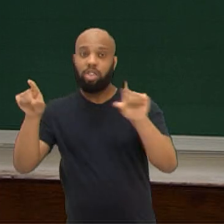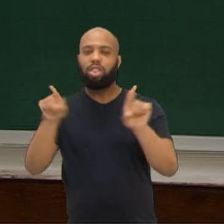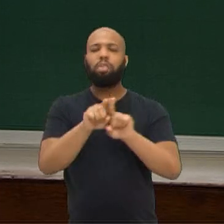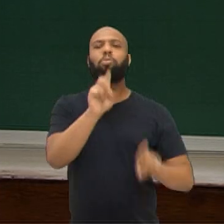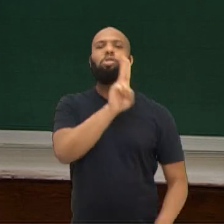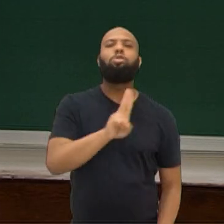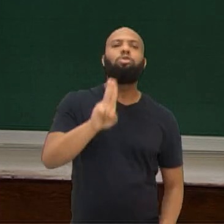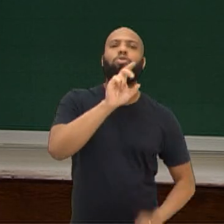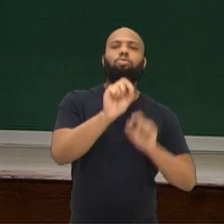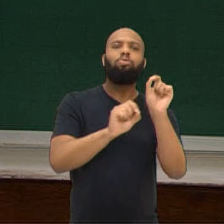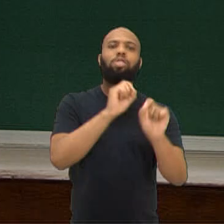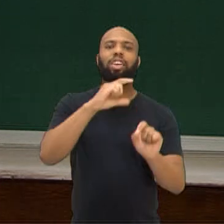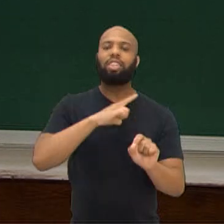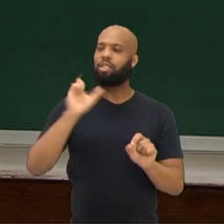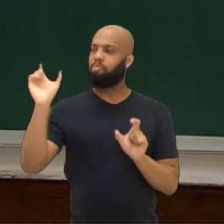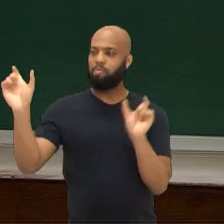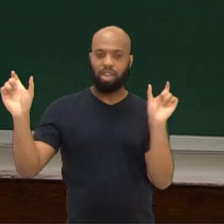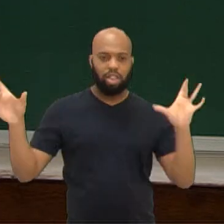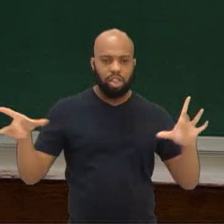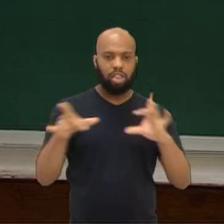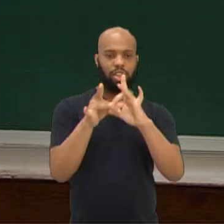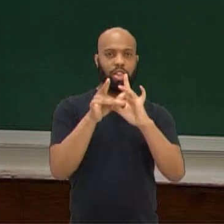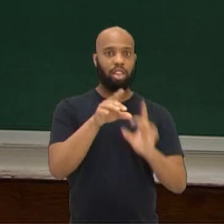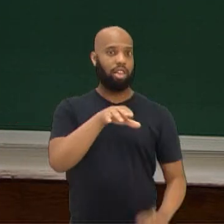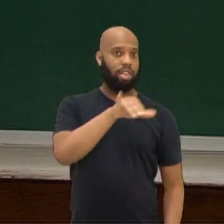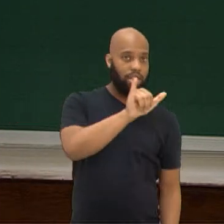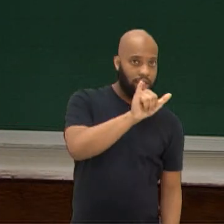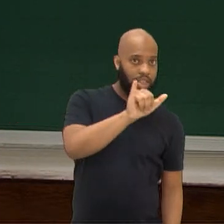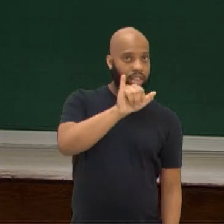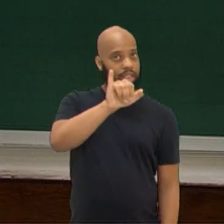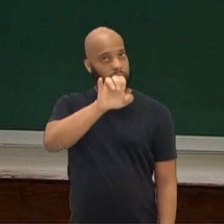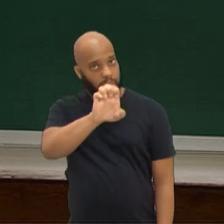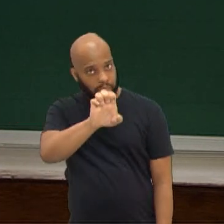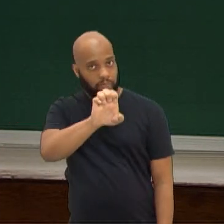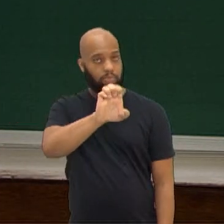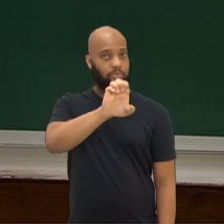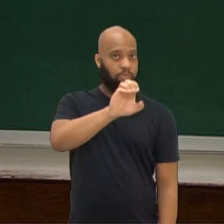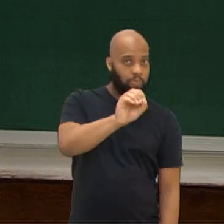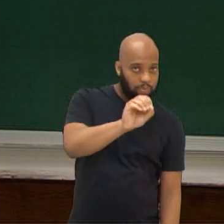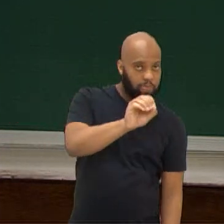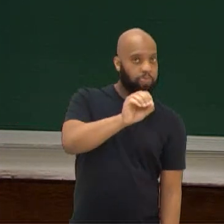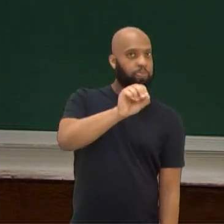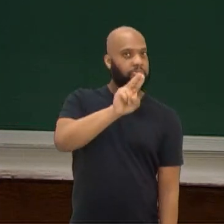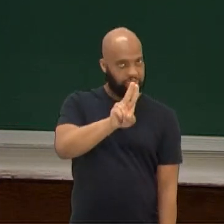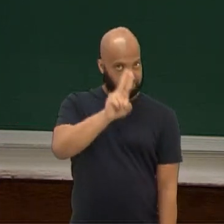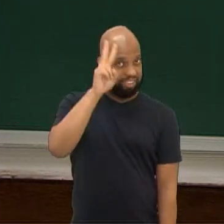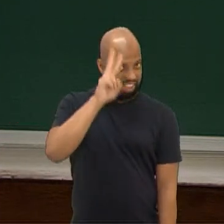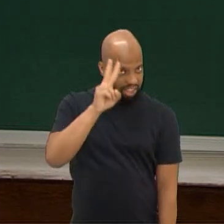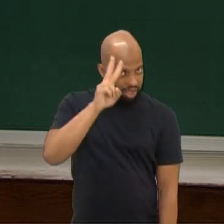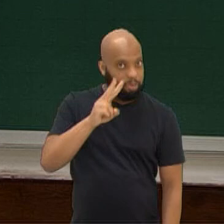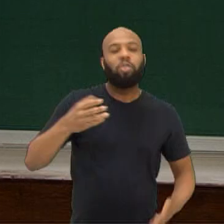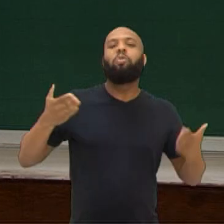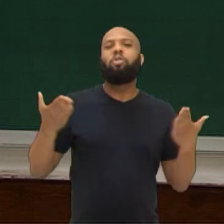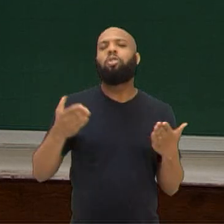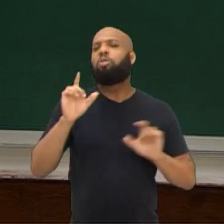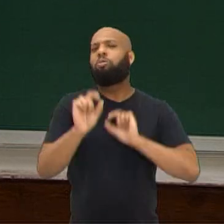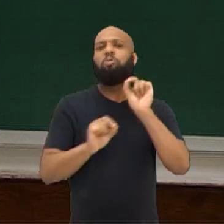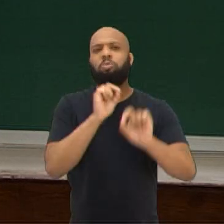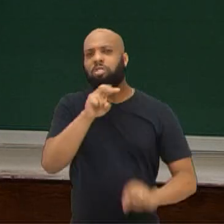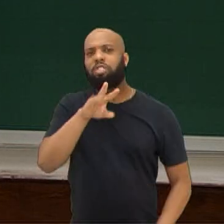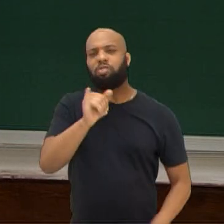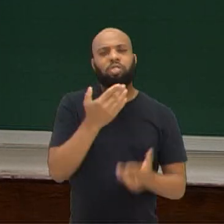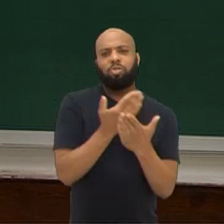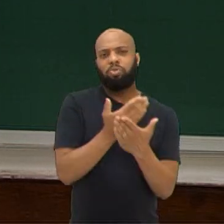las conjunciones, la Y, la E, la O y la U. ¿Os acordáis? En la clase de hoy, ¿qué vamos